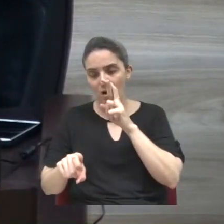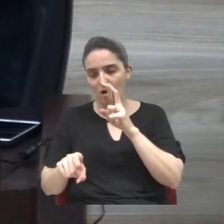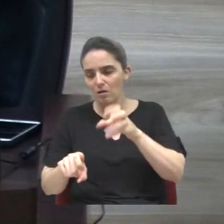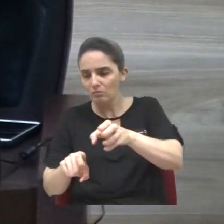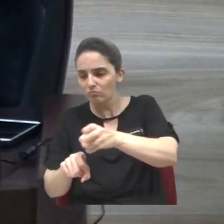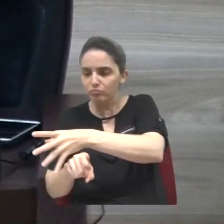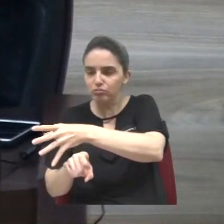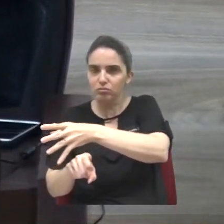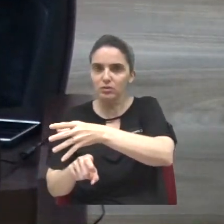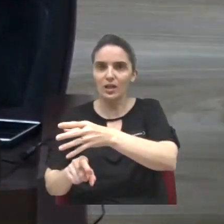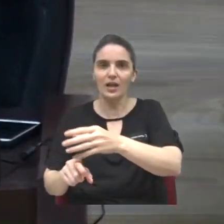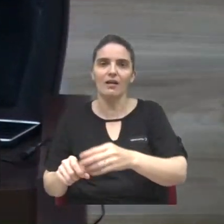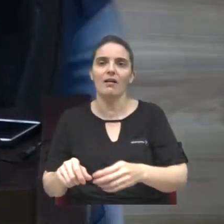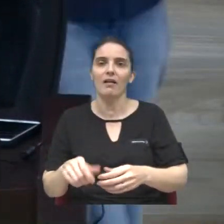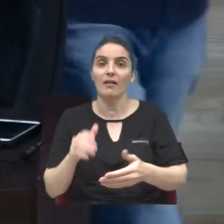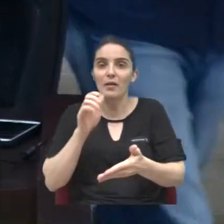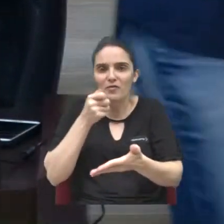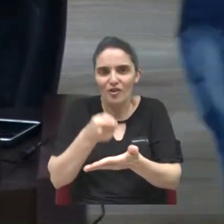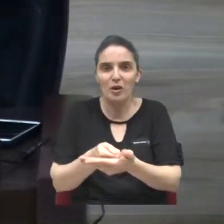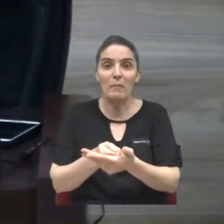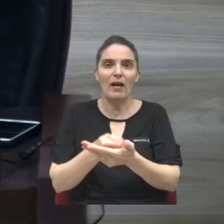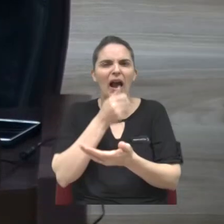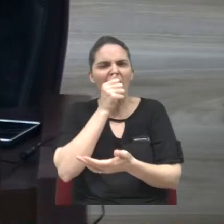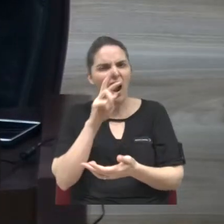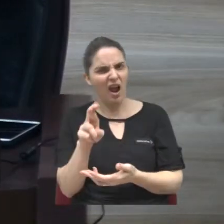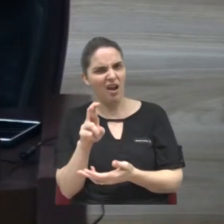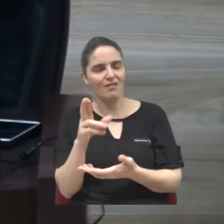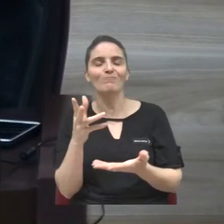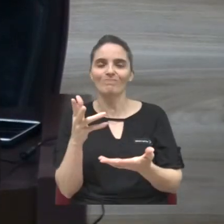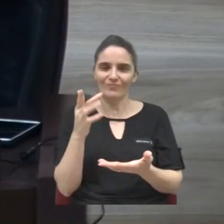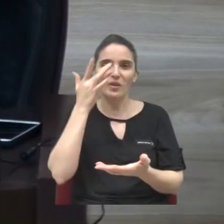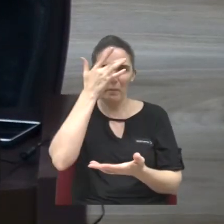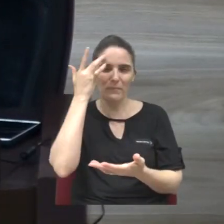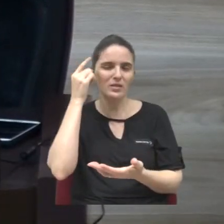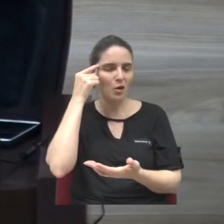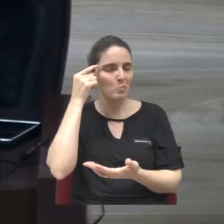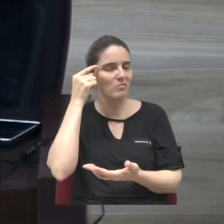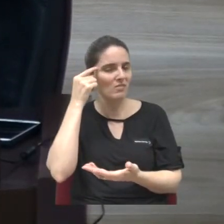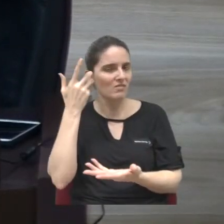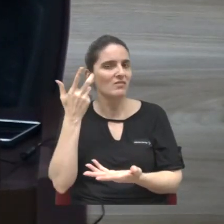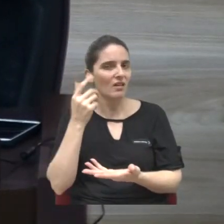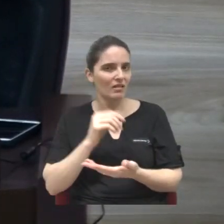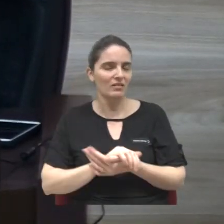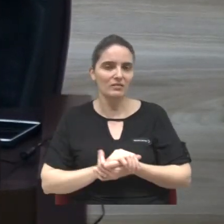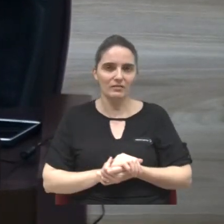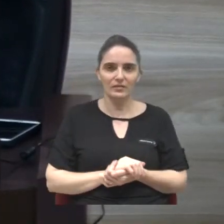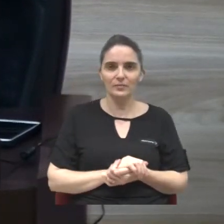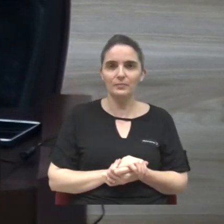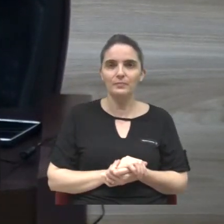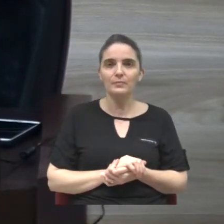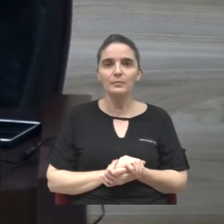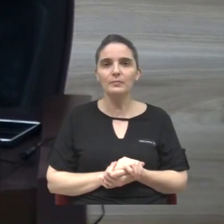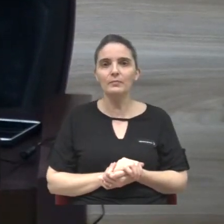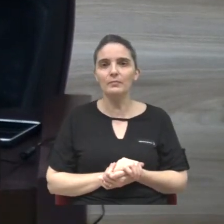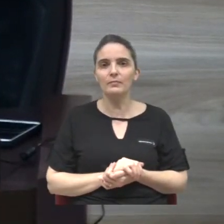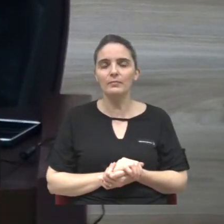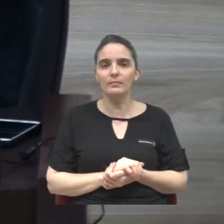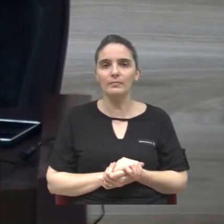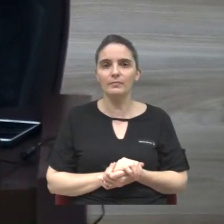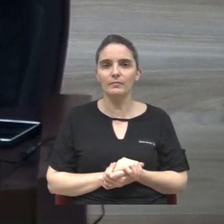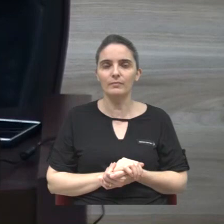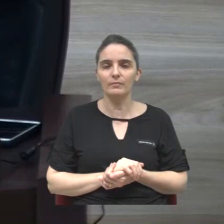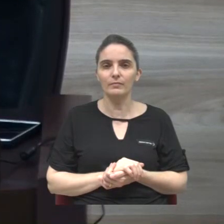gerado um consumo sem que, de fato, houvesse com relação a essa questão durante o depoimento do senhor